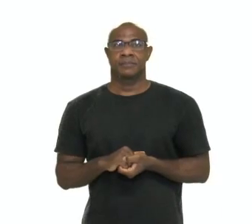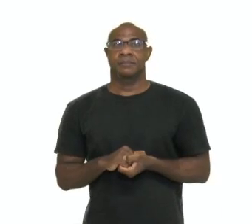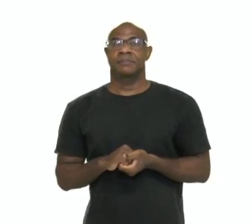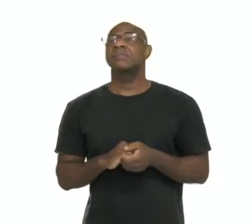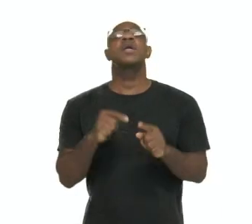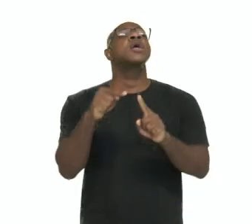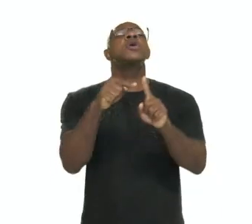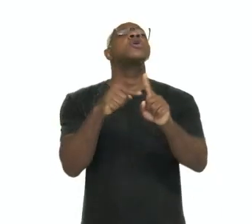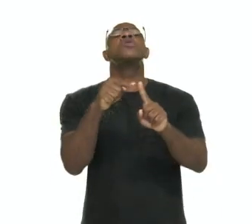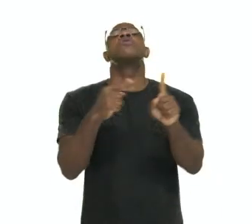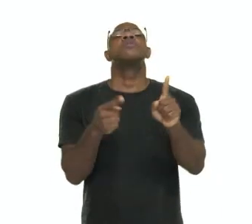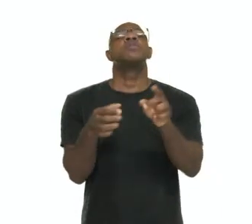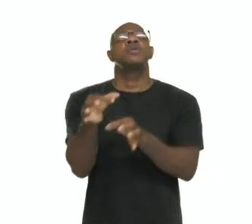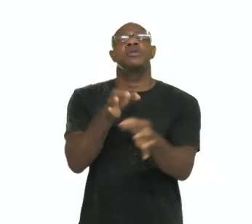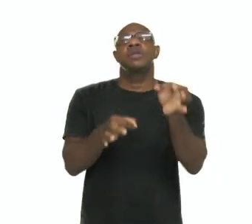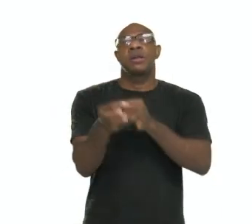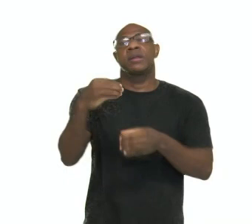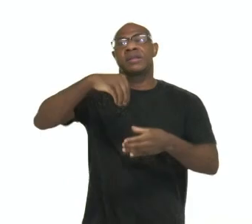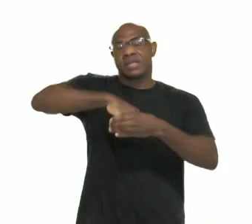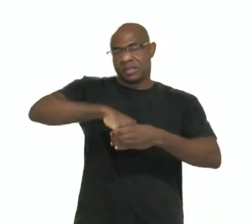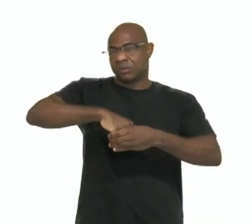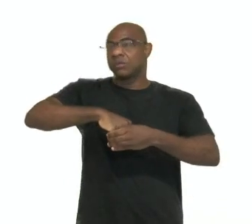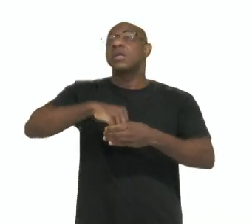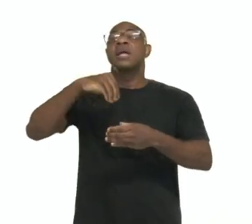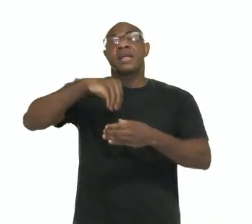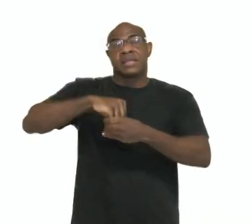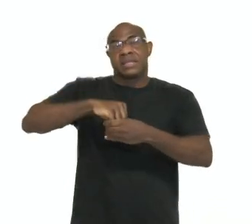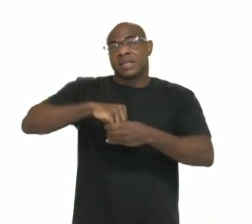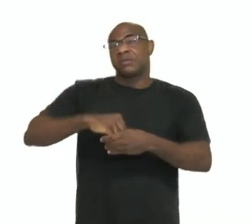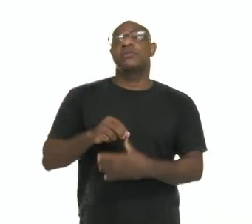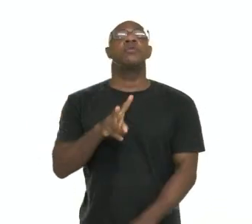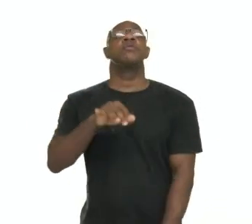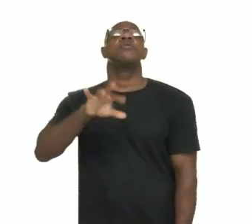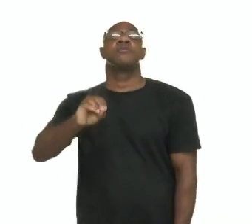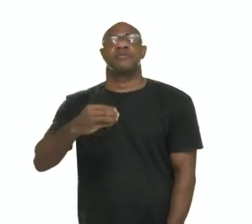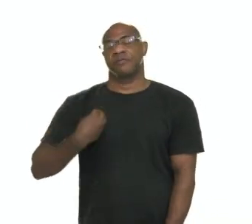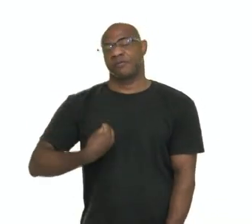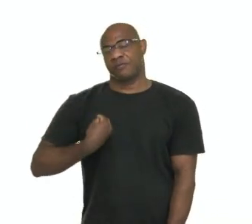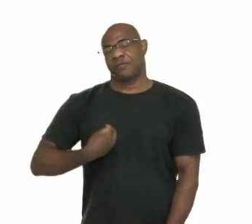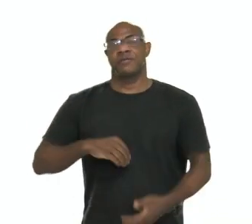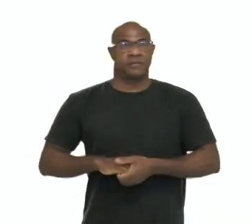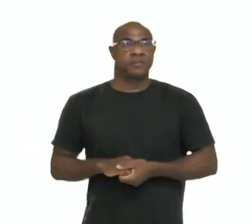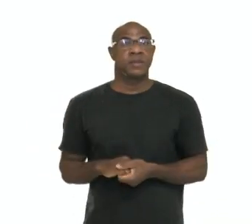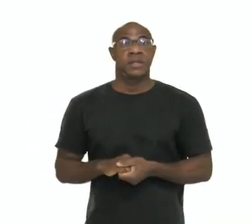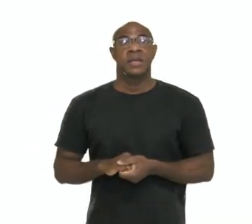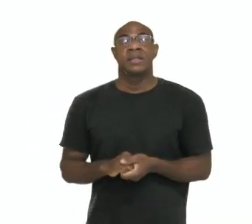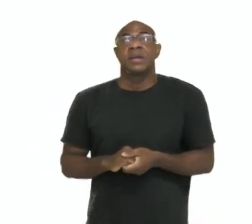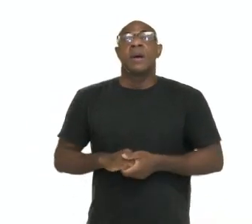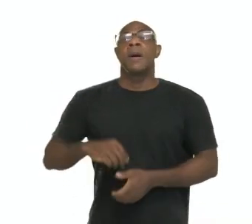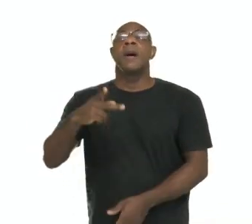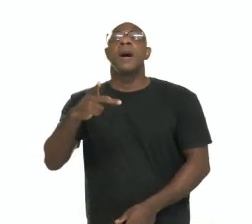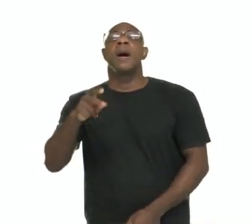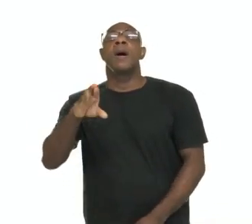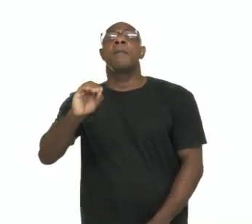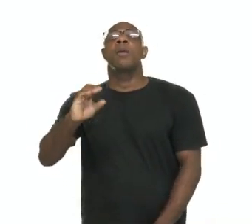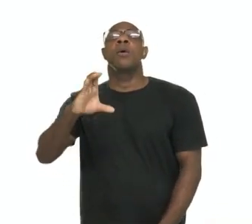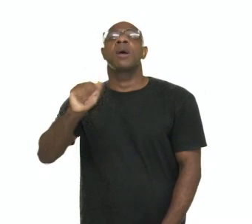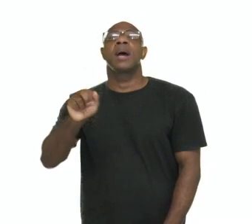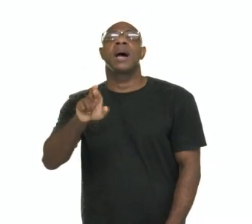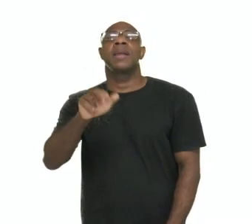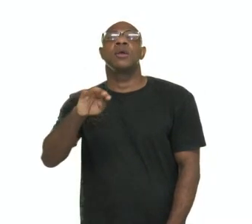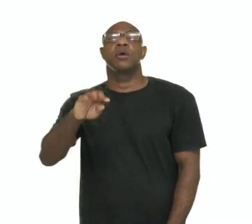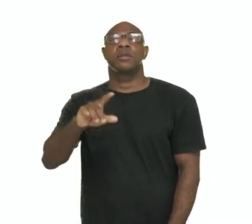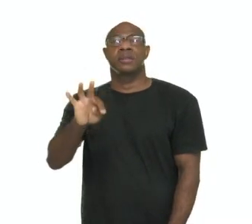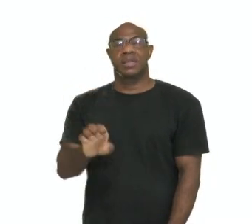Tipos de células no corpo de um ser vivo. Estão falando dos procariontes. Não